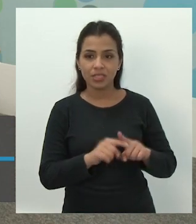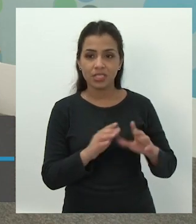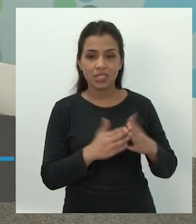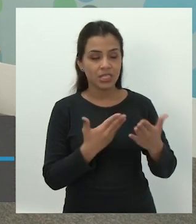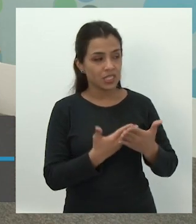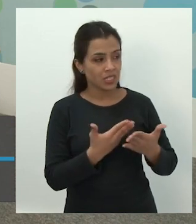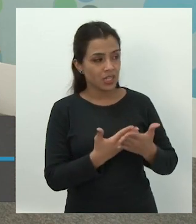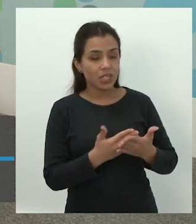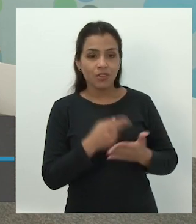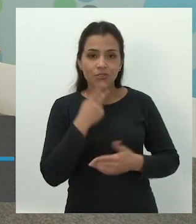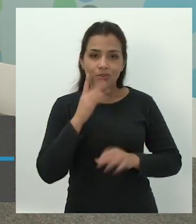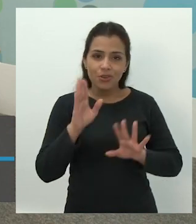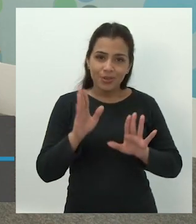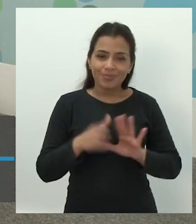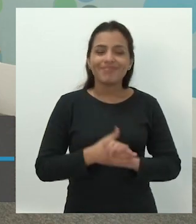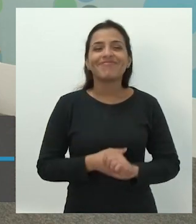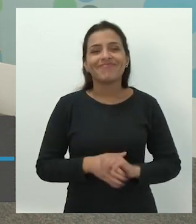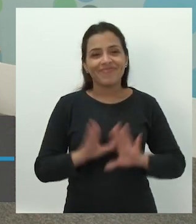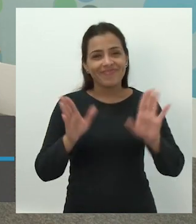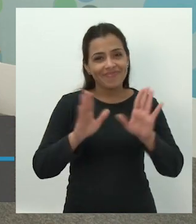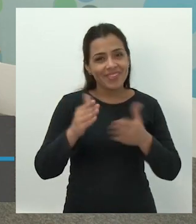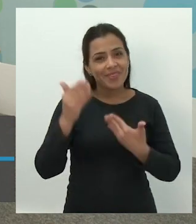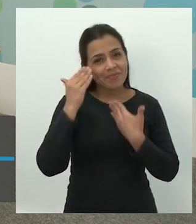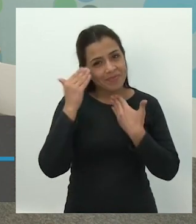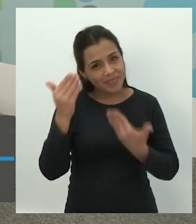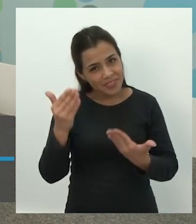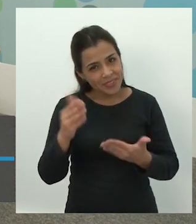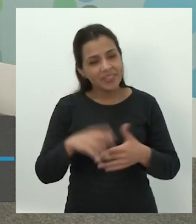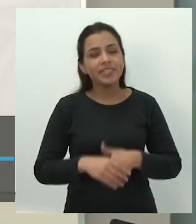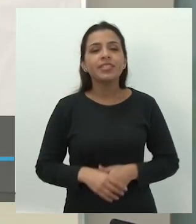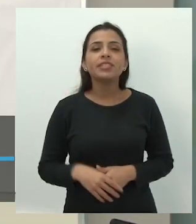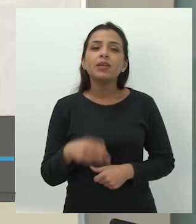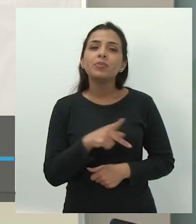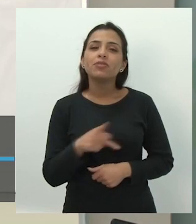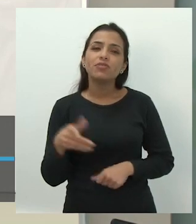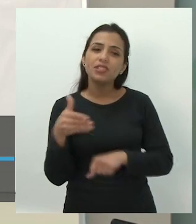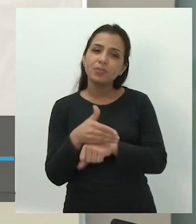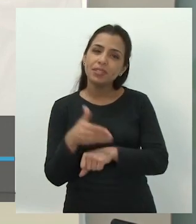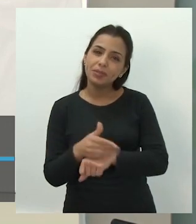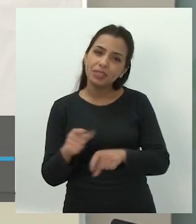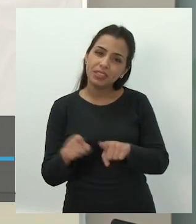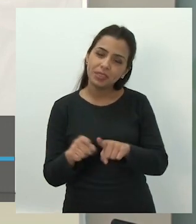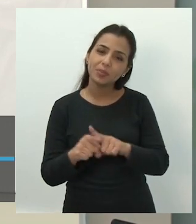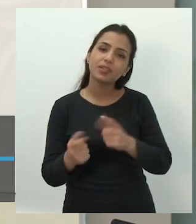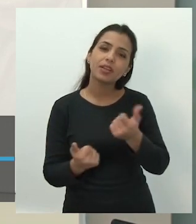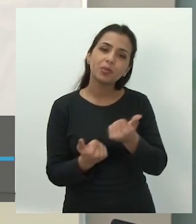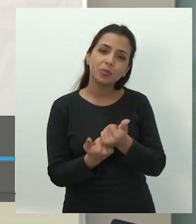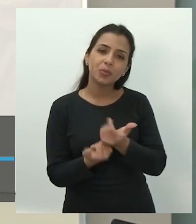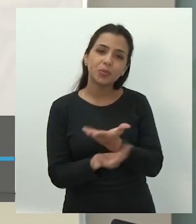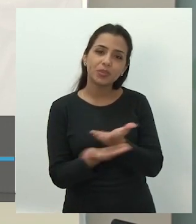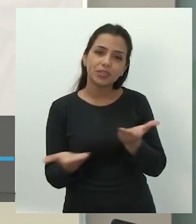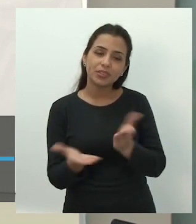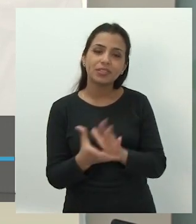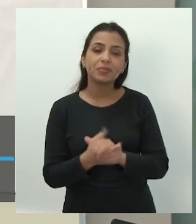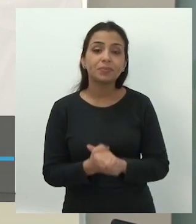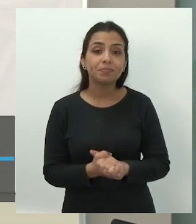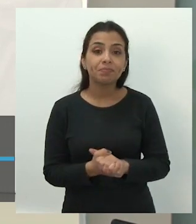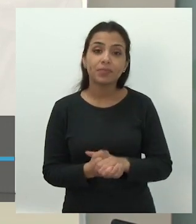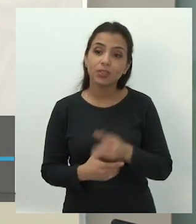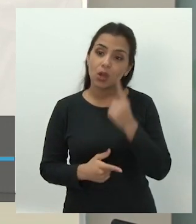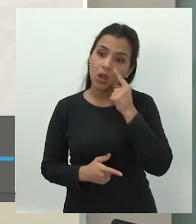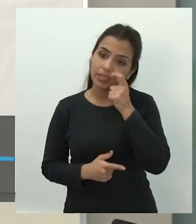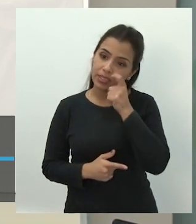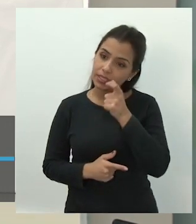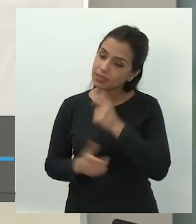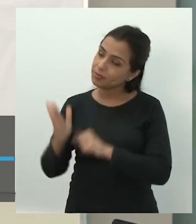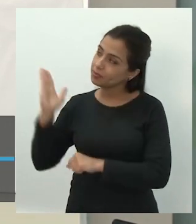alô para nós. Obrigada, professora Regiane, obrigada aos outros professores por participarem aqui junto conosco, tá? E olha que interessante,